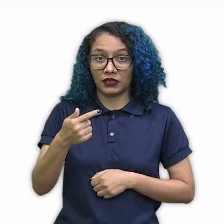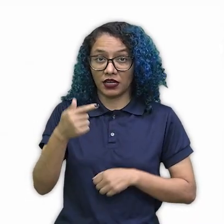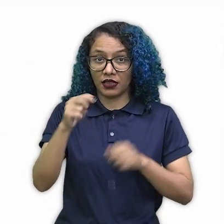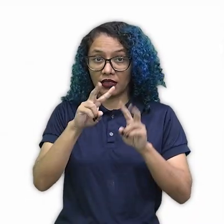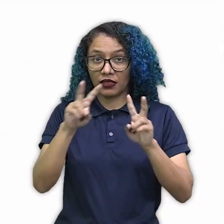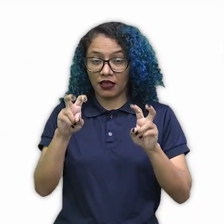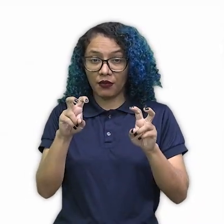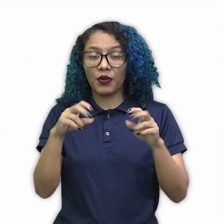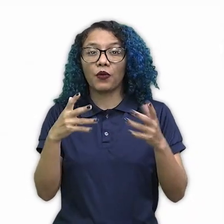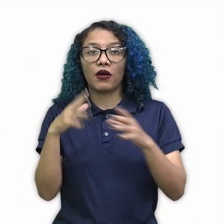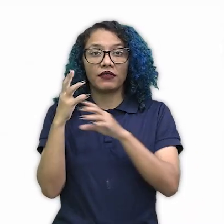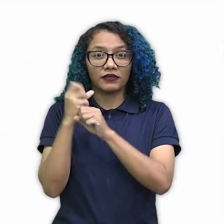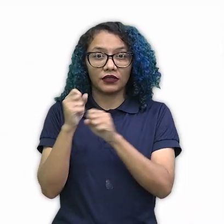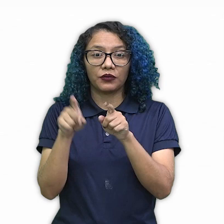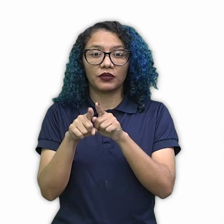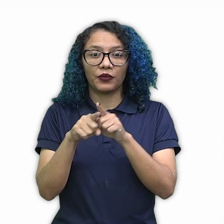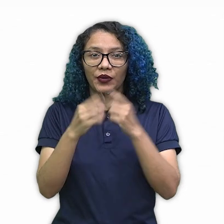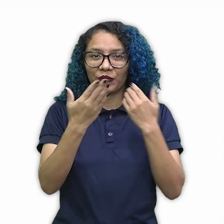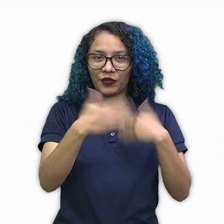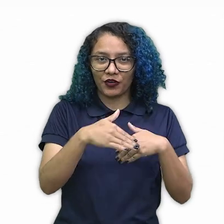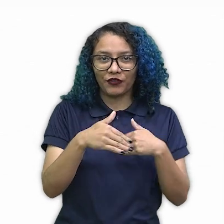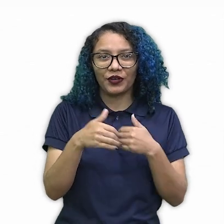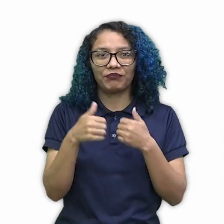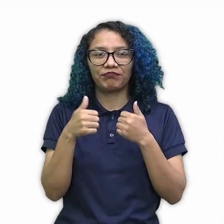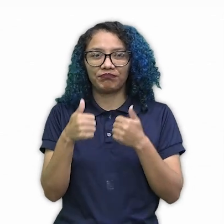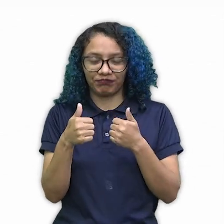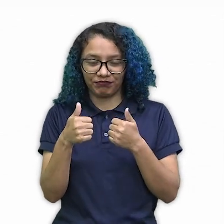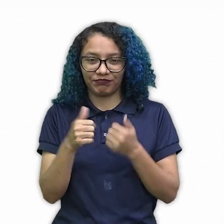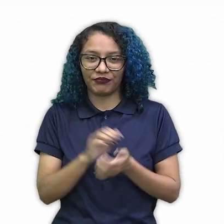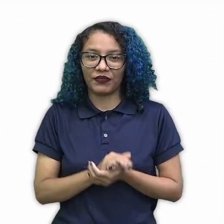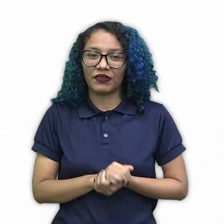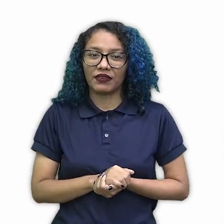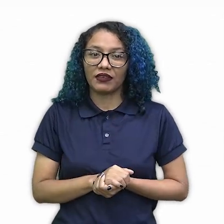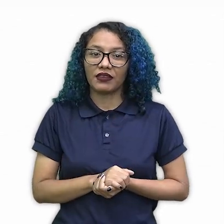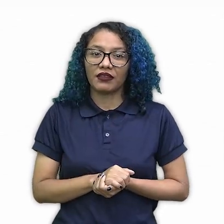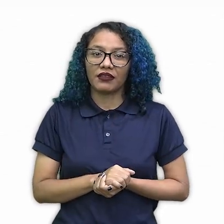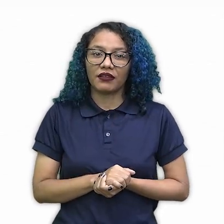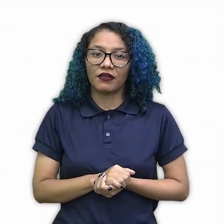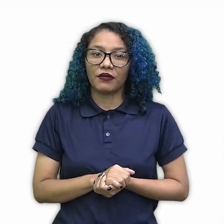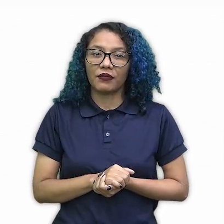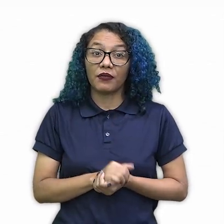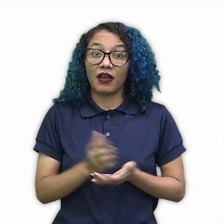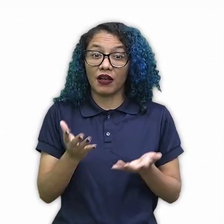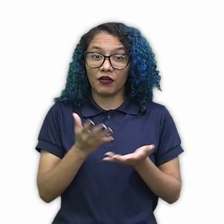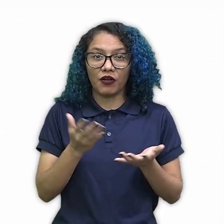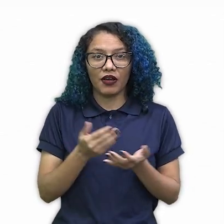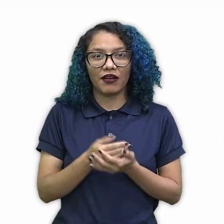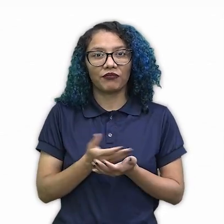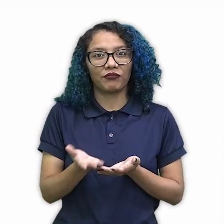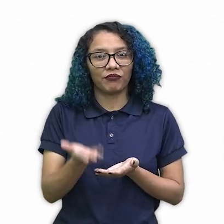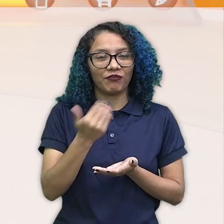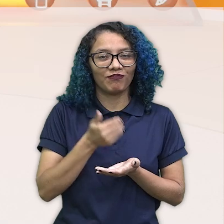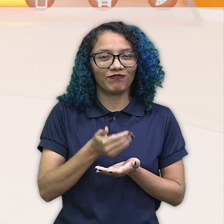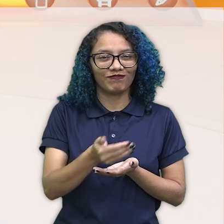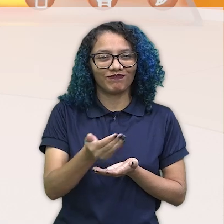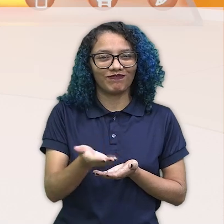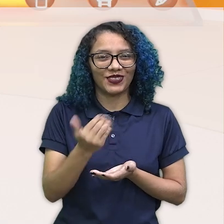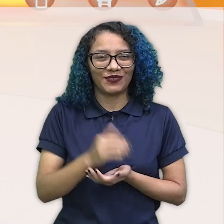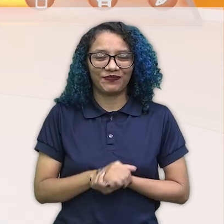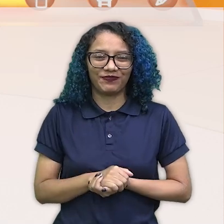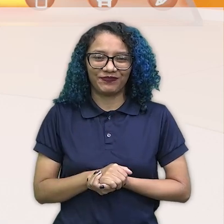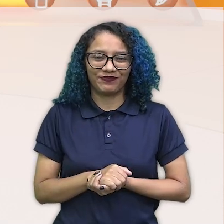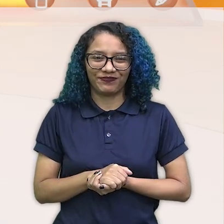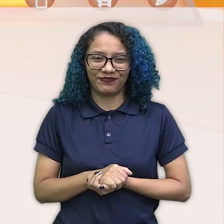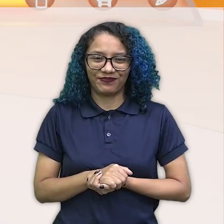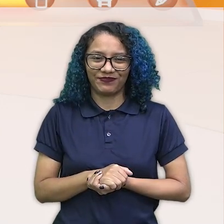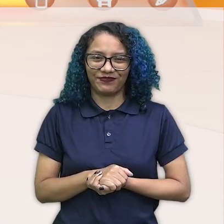7, revisão e avaliação. Portanto, vamos fazer o seguinte, venham comigo e vamos